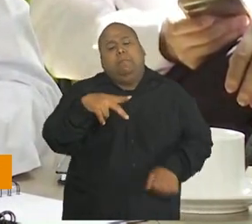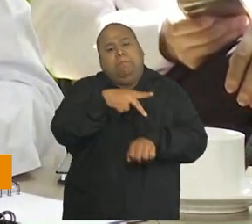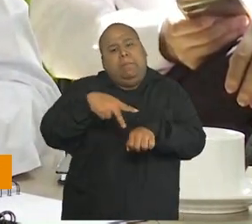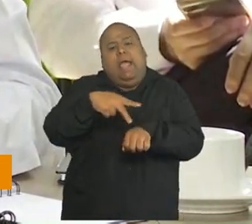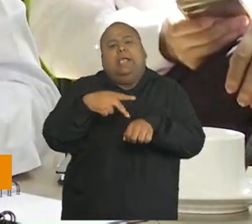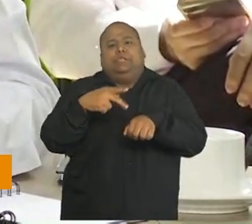econômica.